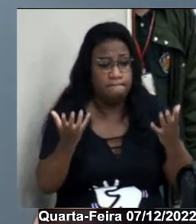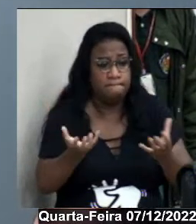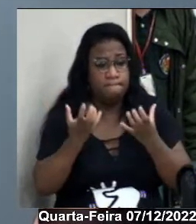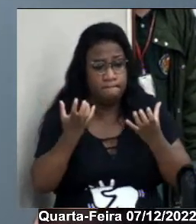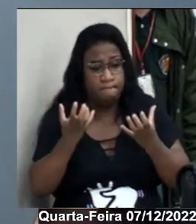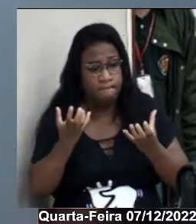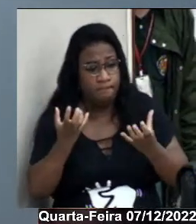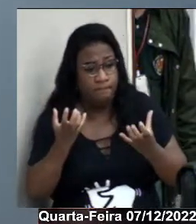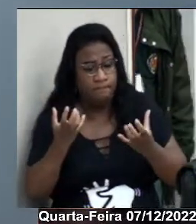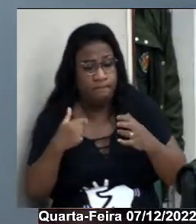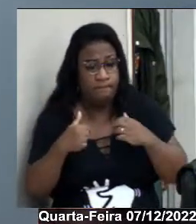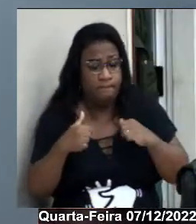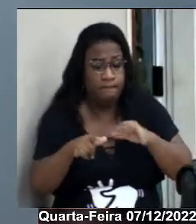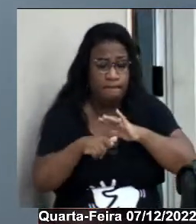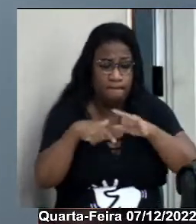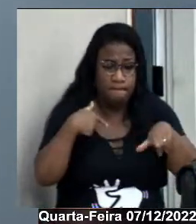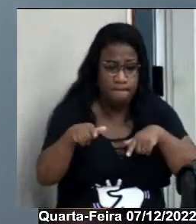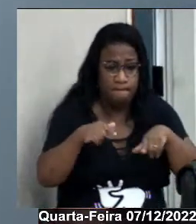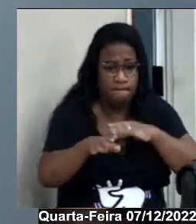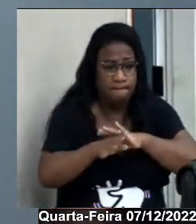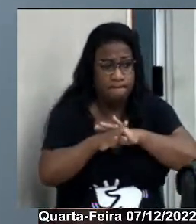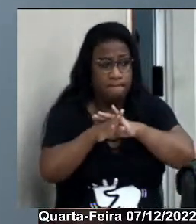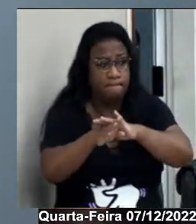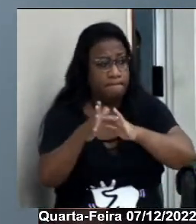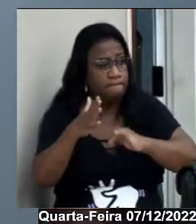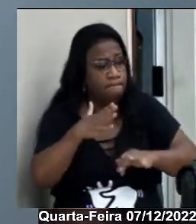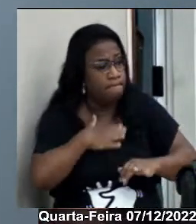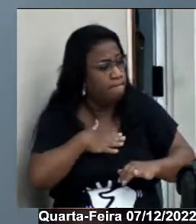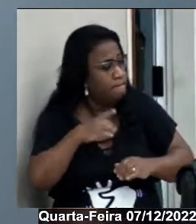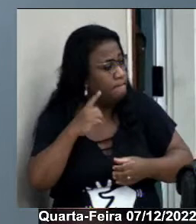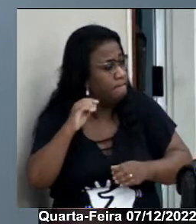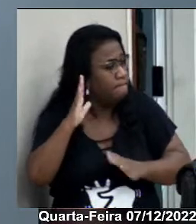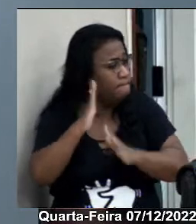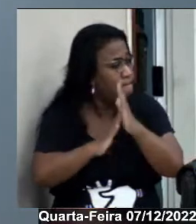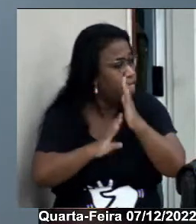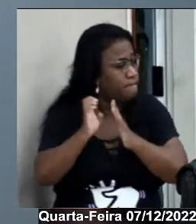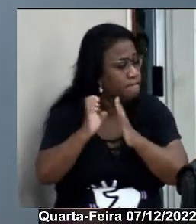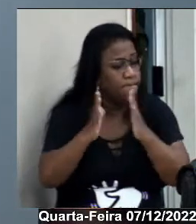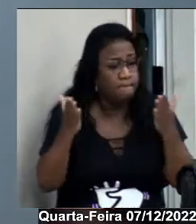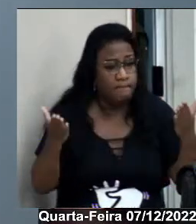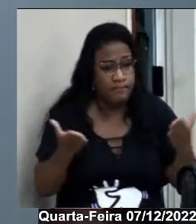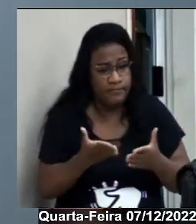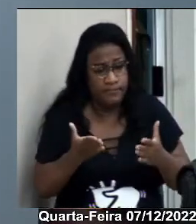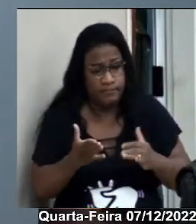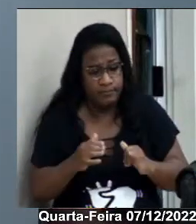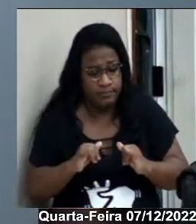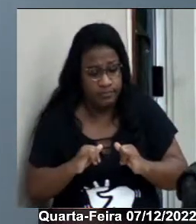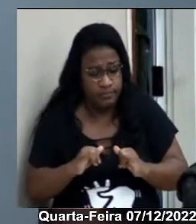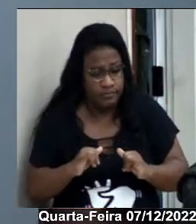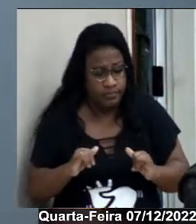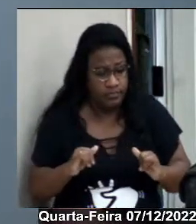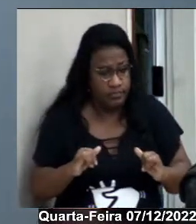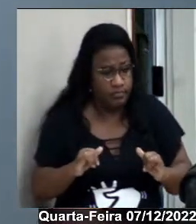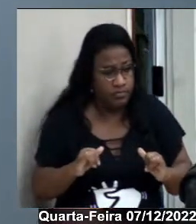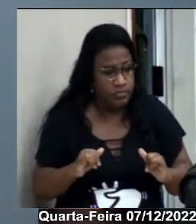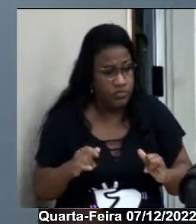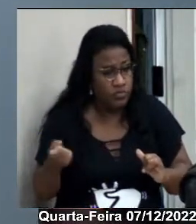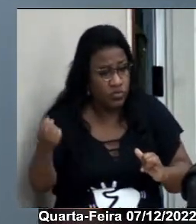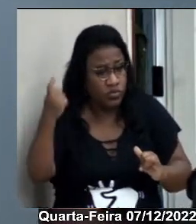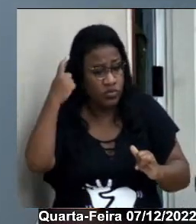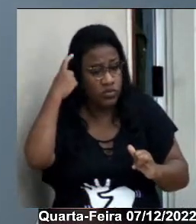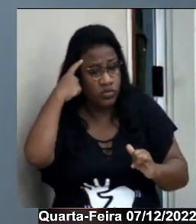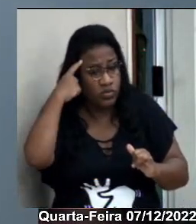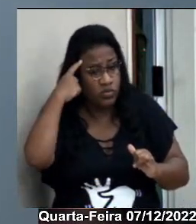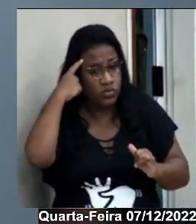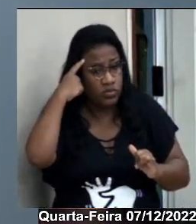preto e branco é porque nós somos contra o racismo. Na nossa apresentação, eu falo aqui que a nossa ideia